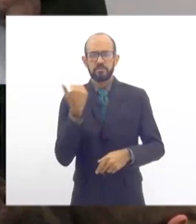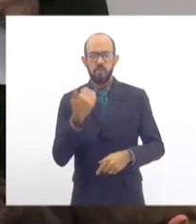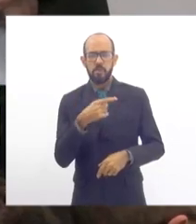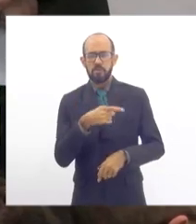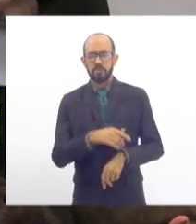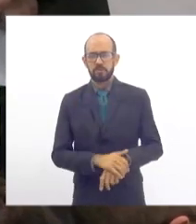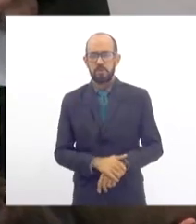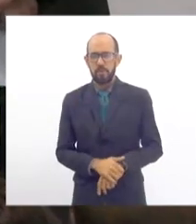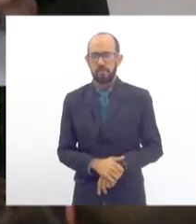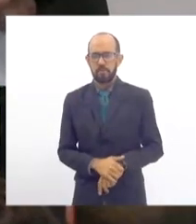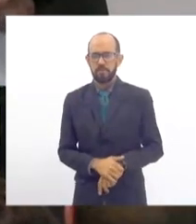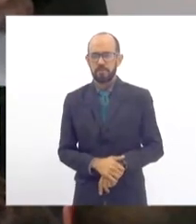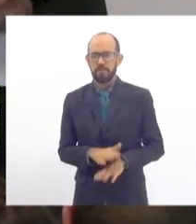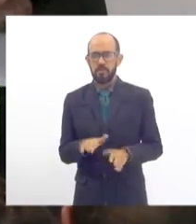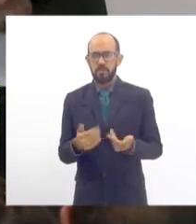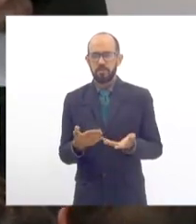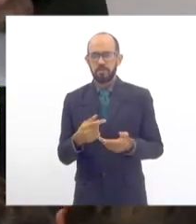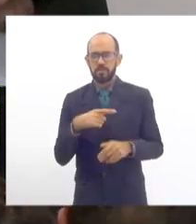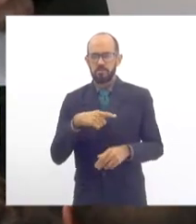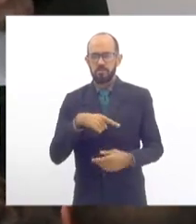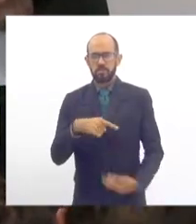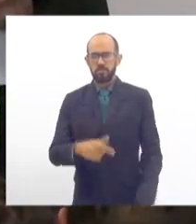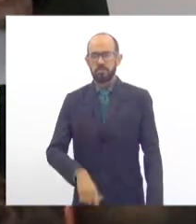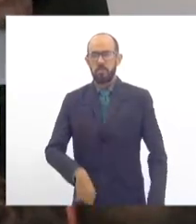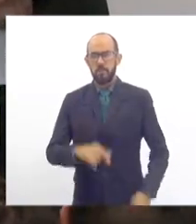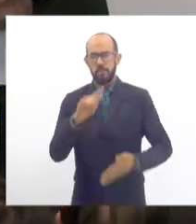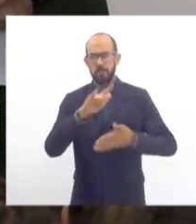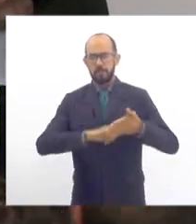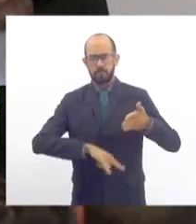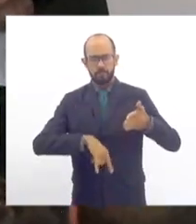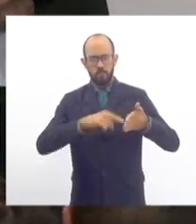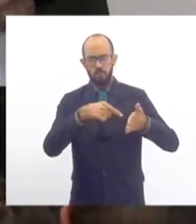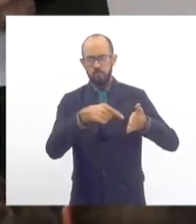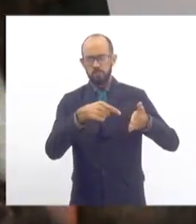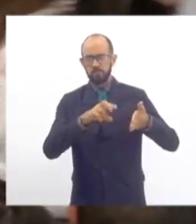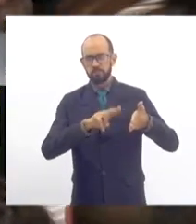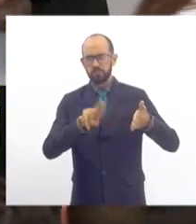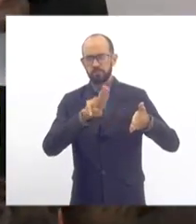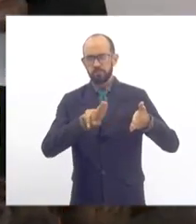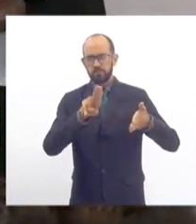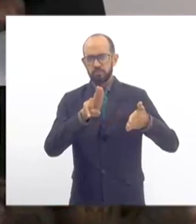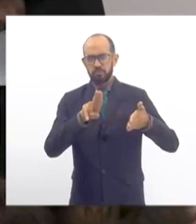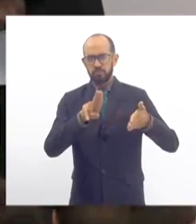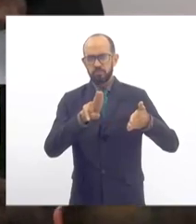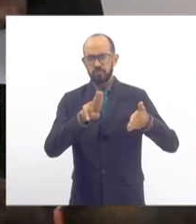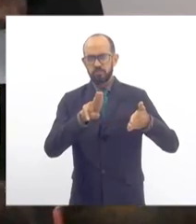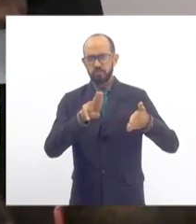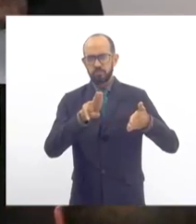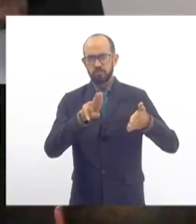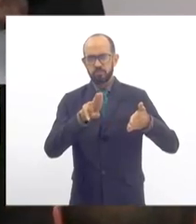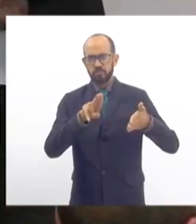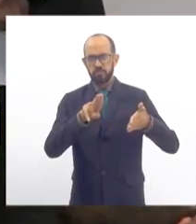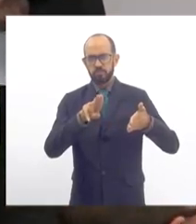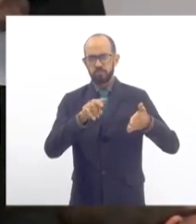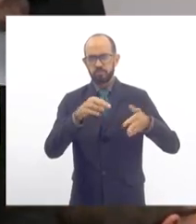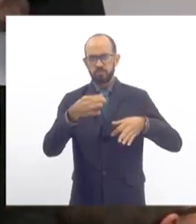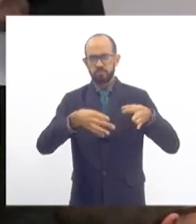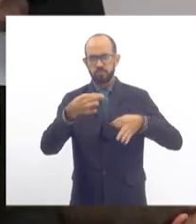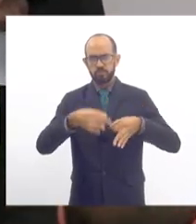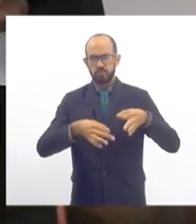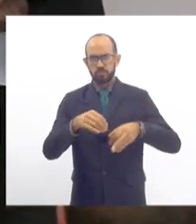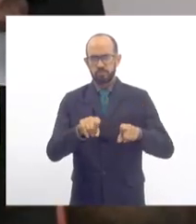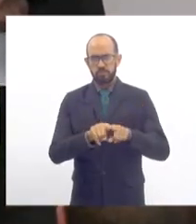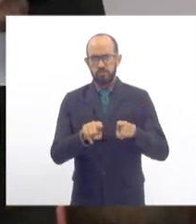tenho um parecer aqui que a gente também vai usar junto a, realmente, na justiça